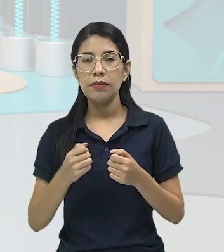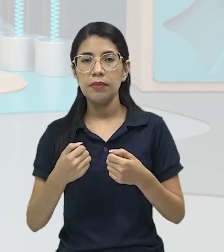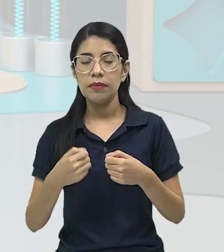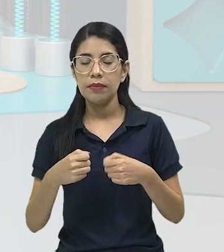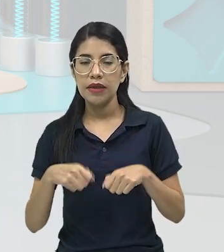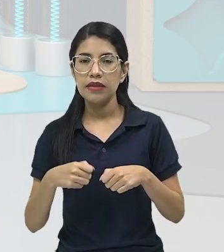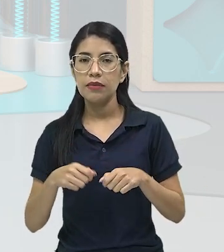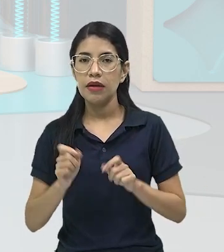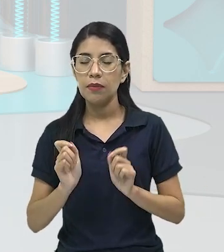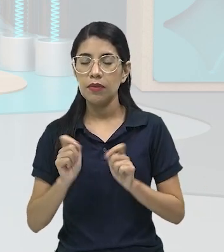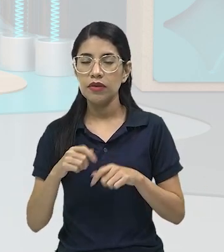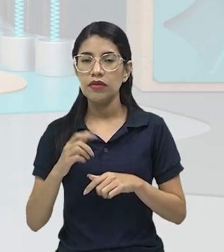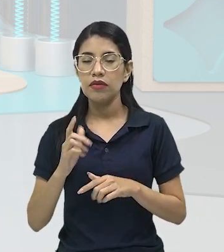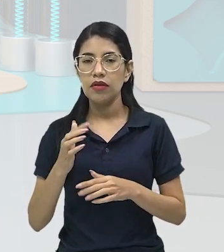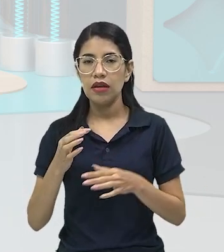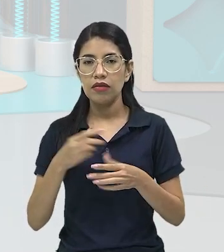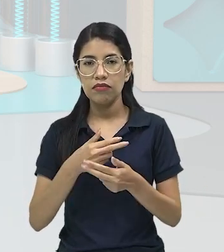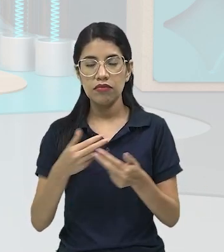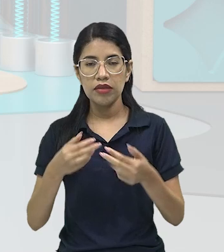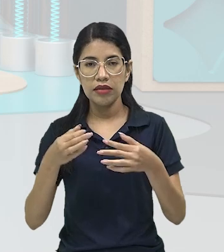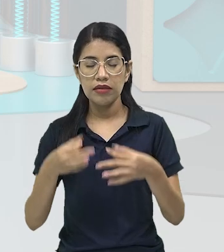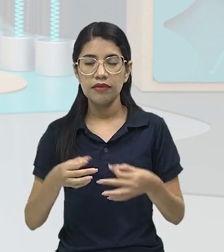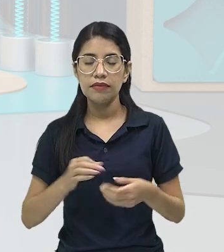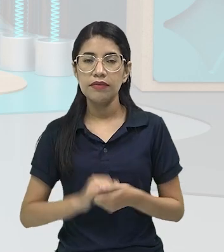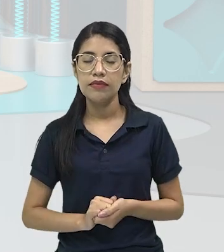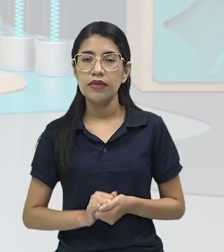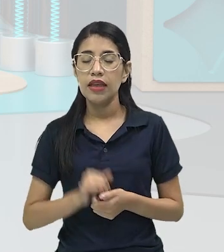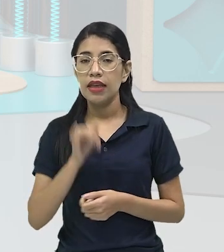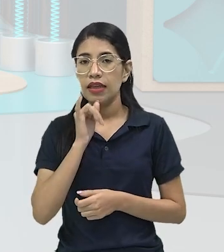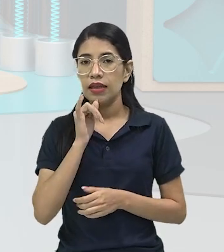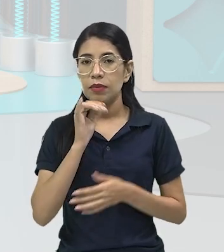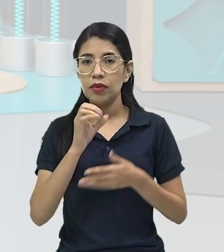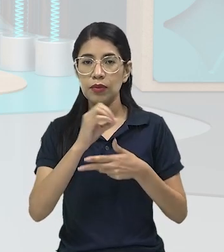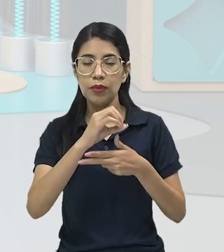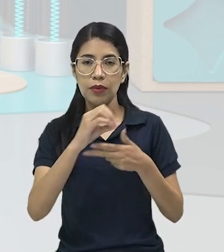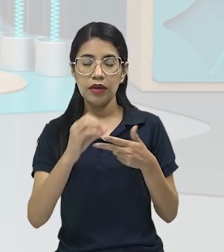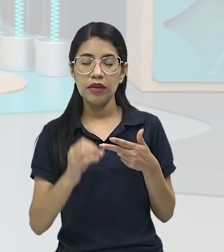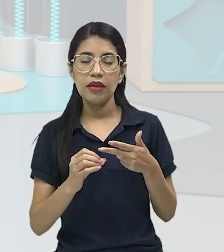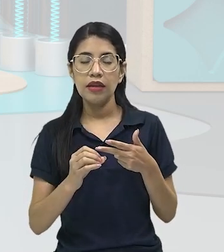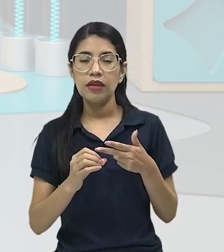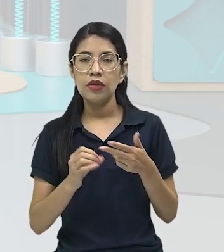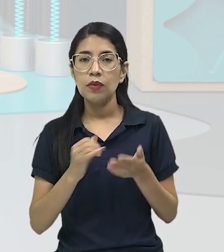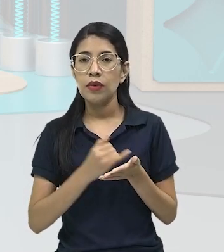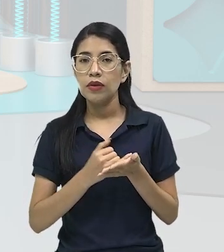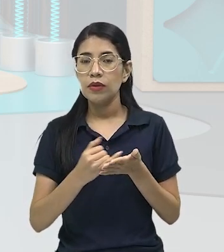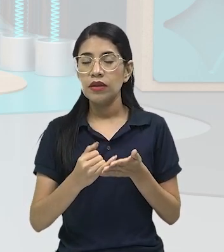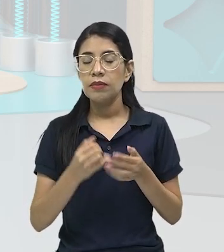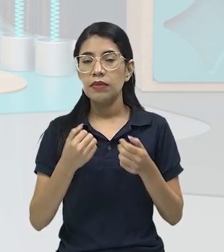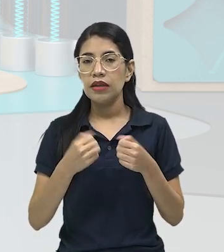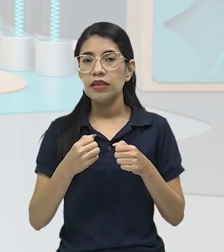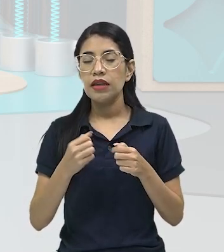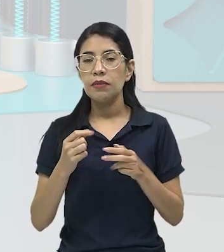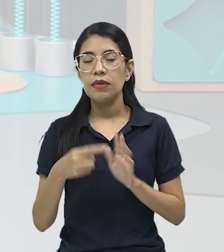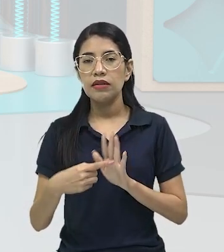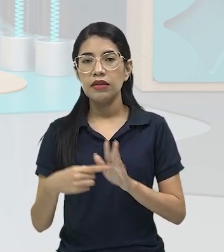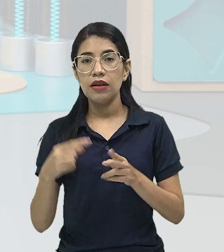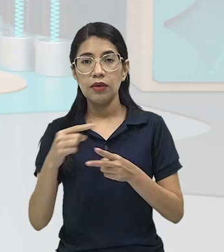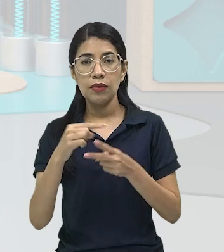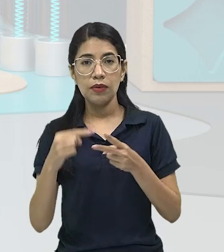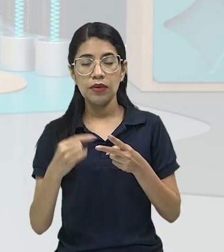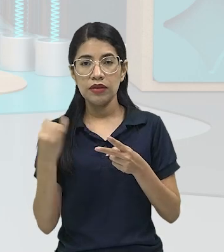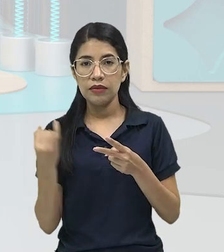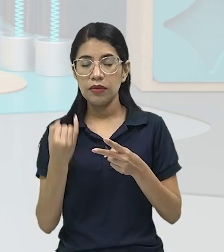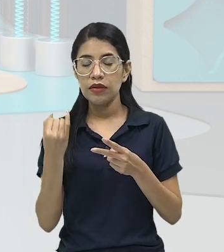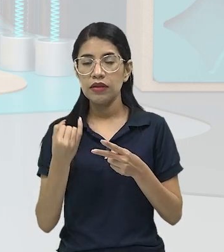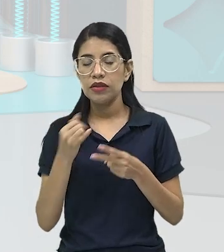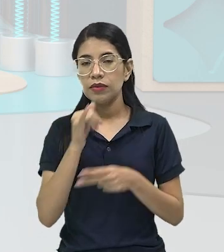correto. Quando você pensa num Enem, por exemplo, o ideal é que você, na sua introdução, dê 2 pontos que você considera importantes. Digamos que você